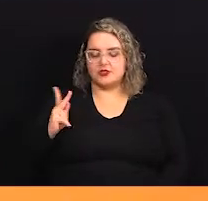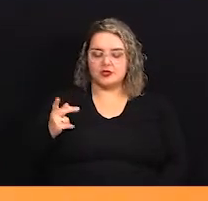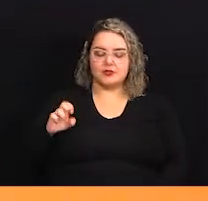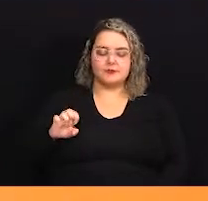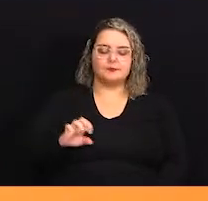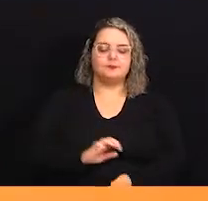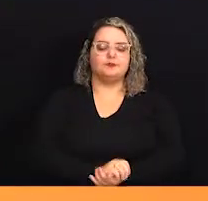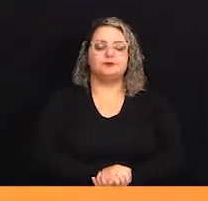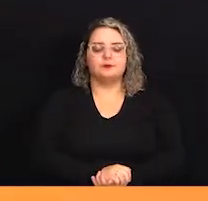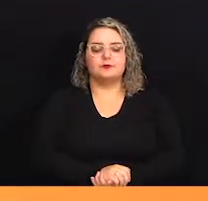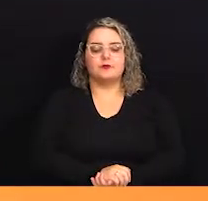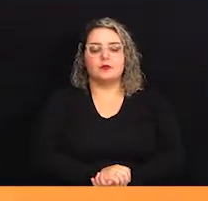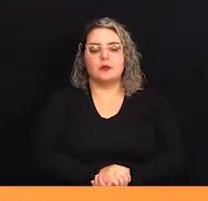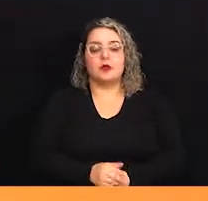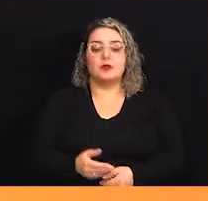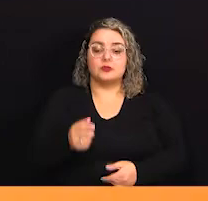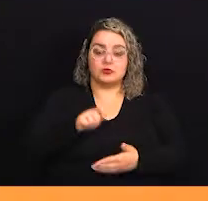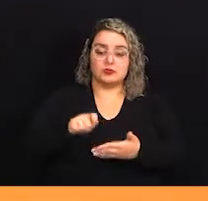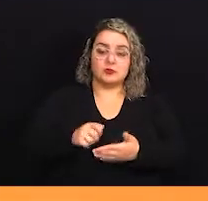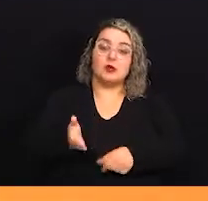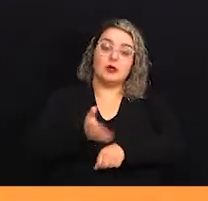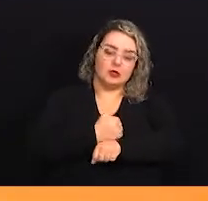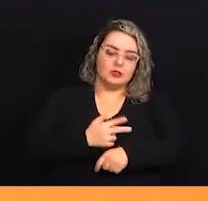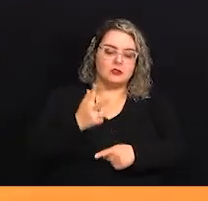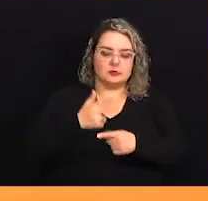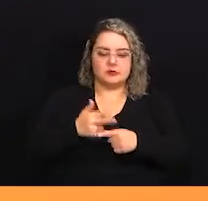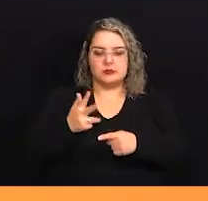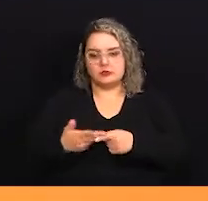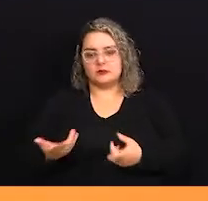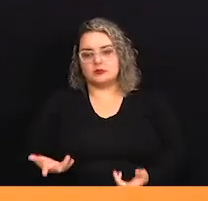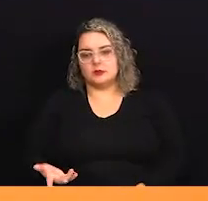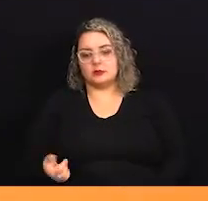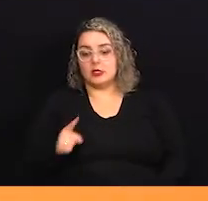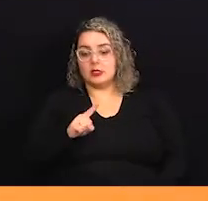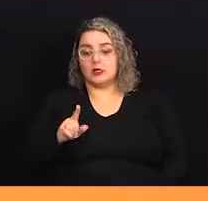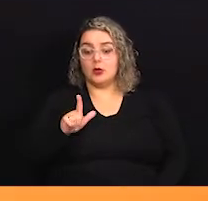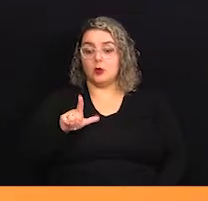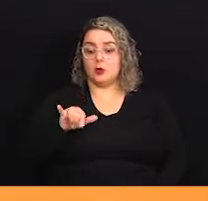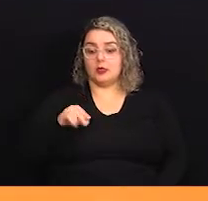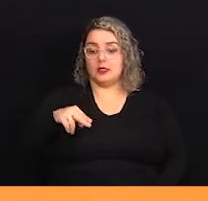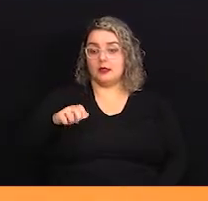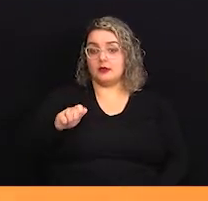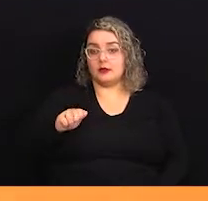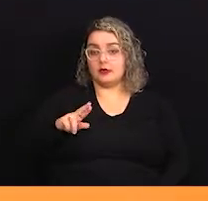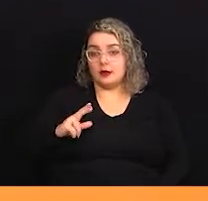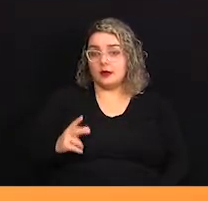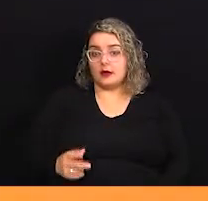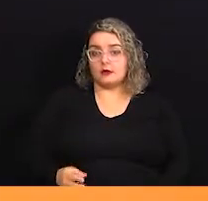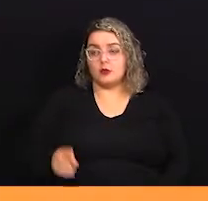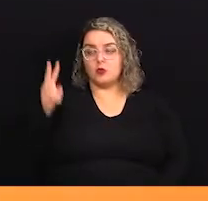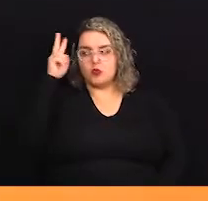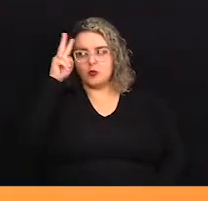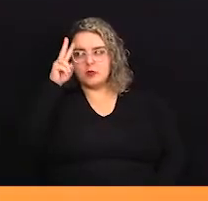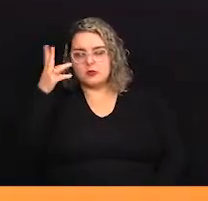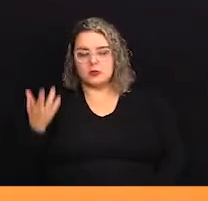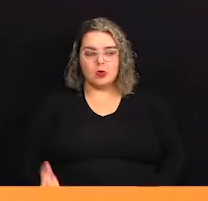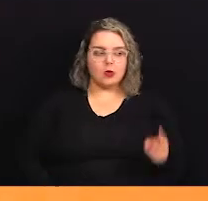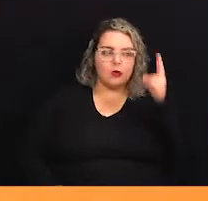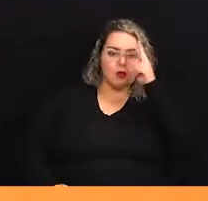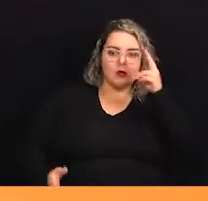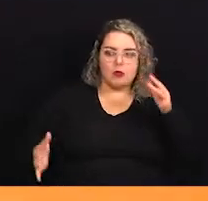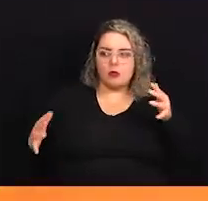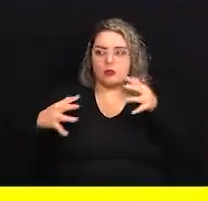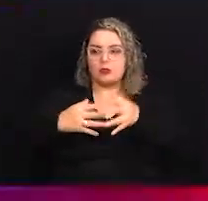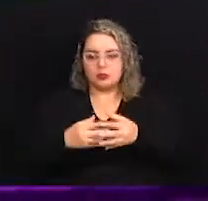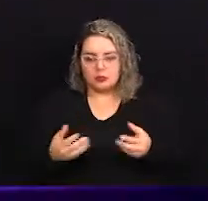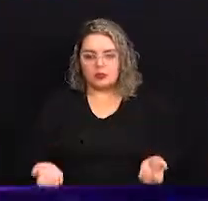livro antes do seriado. Então, é uma narrativa não linear que as duas que acabam se encontrando depois. Então, se eu falar muito,